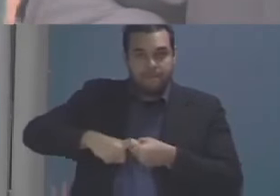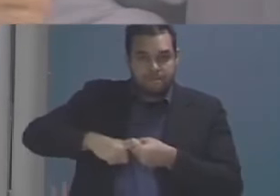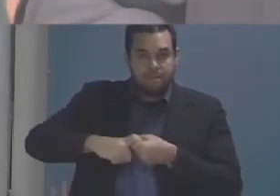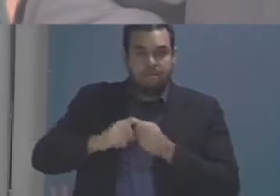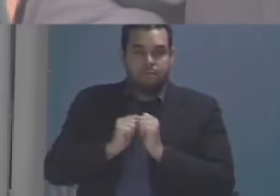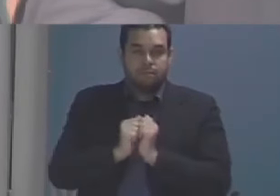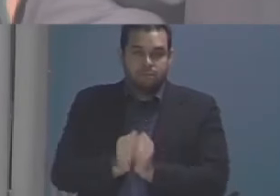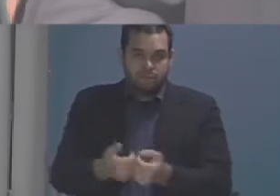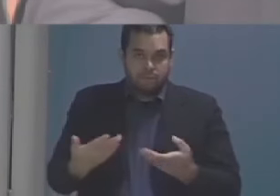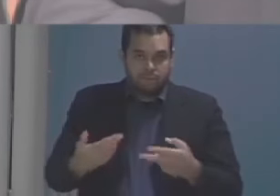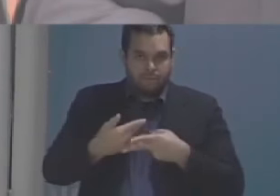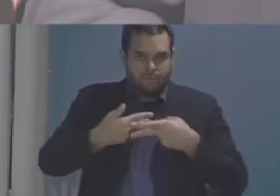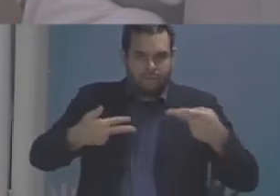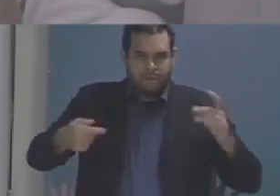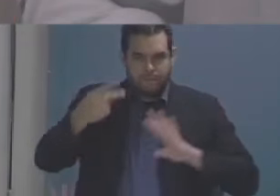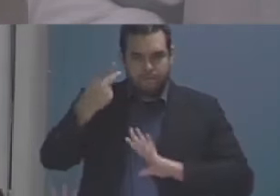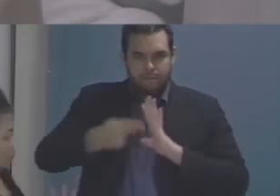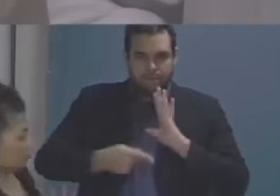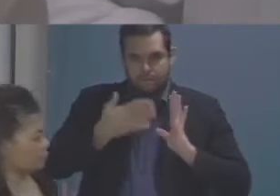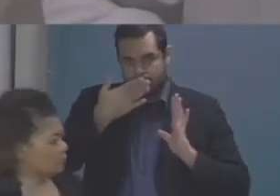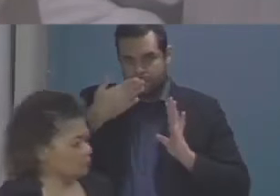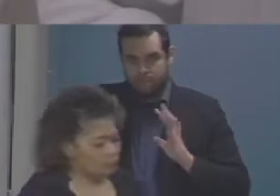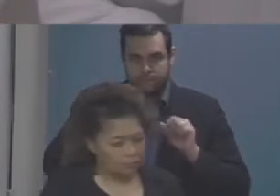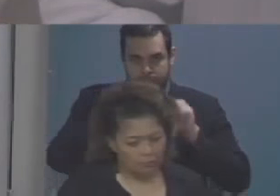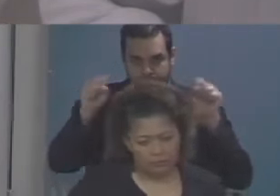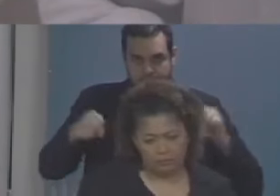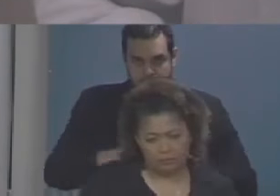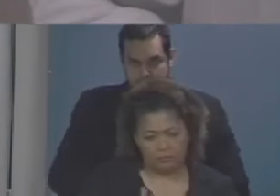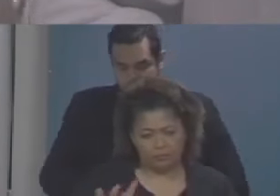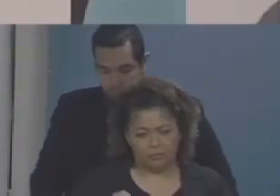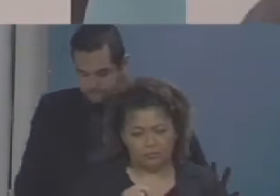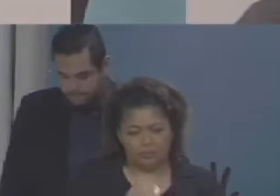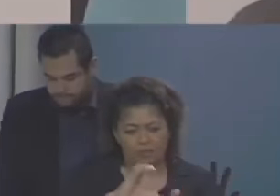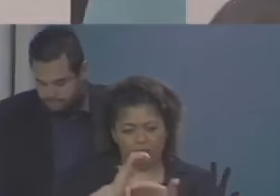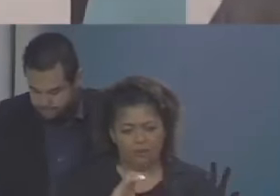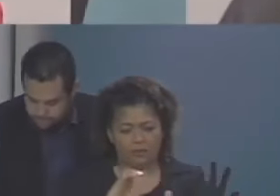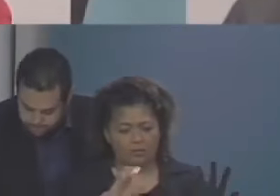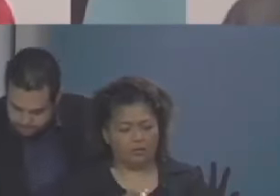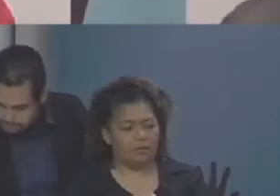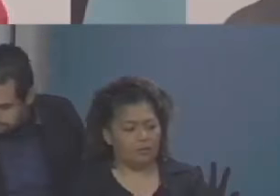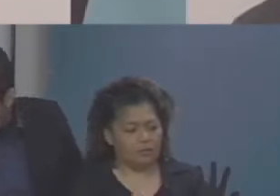Nós fizemos diversos projetos para a democratização do sistema conselhos. Concluo.